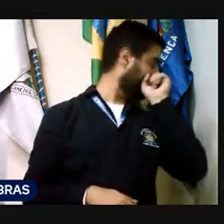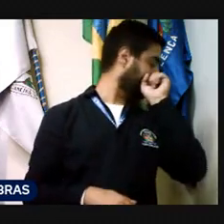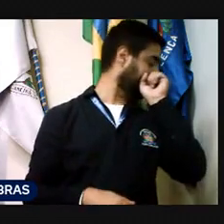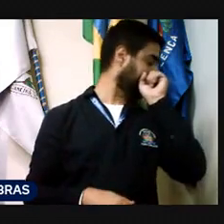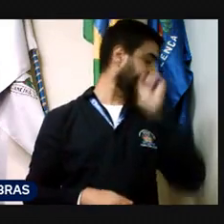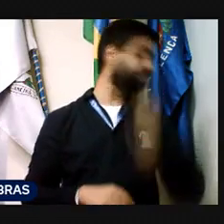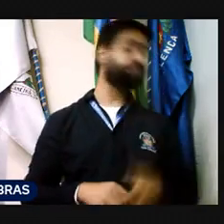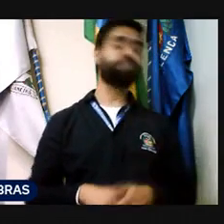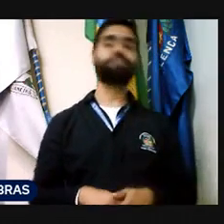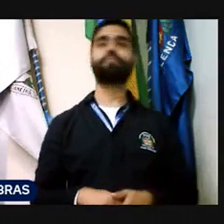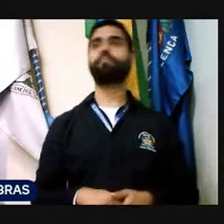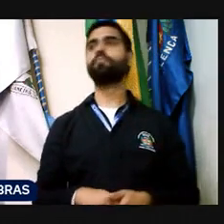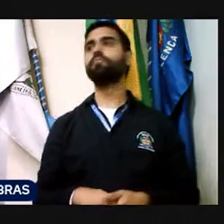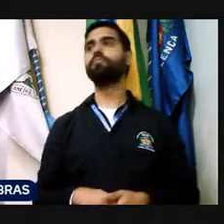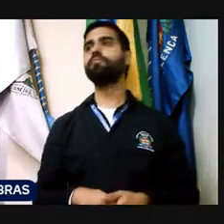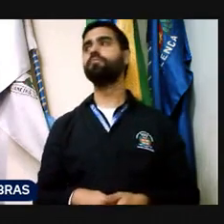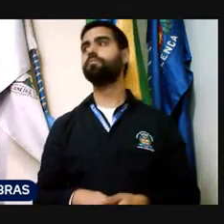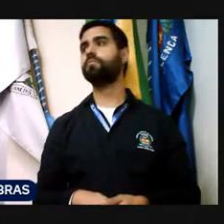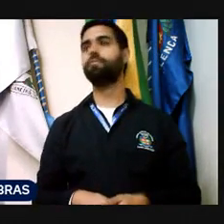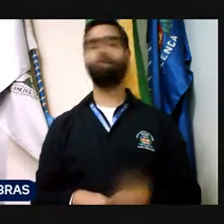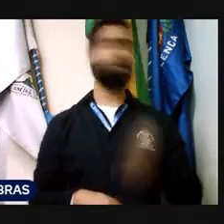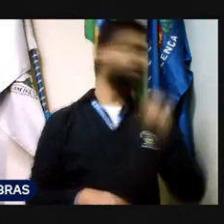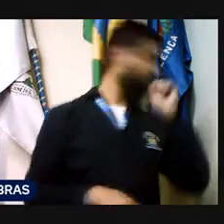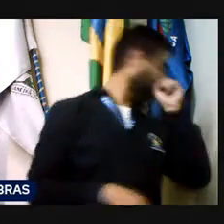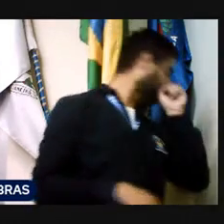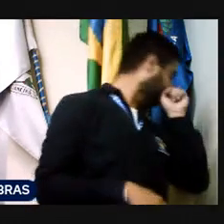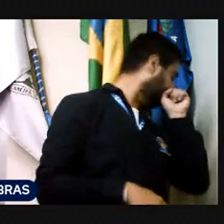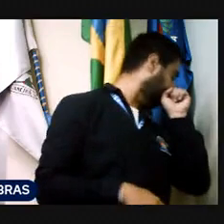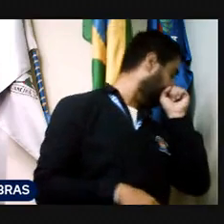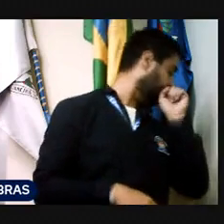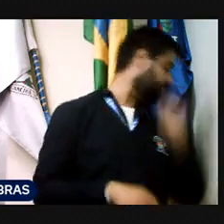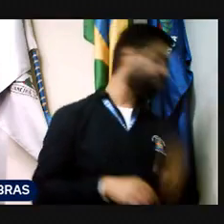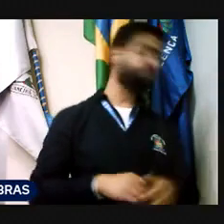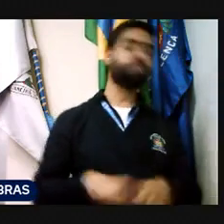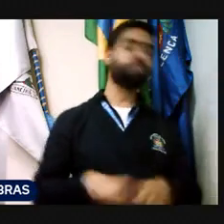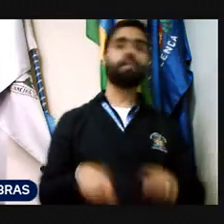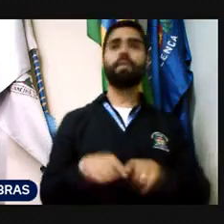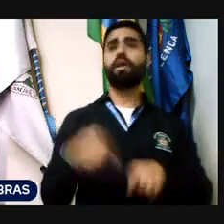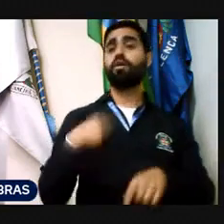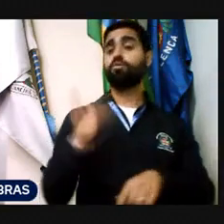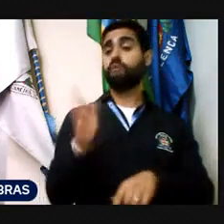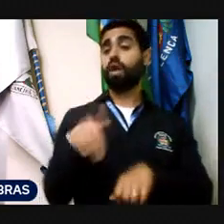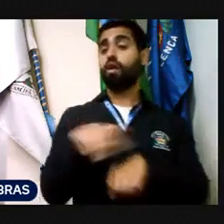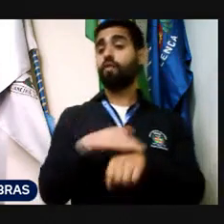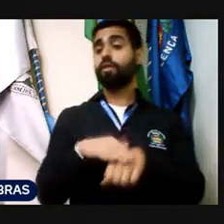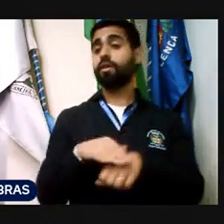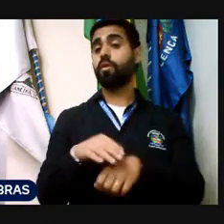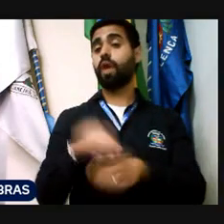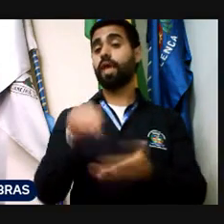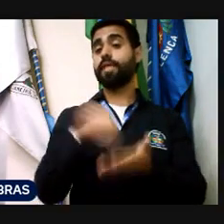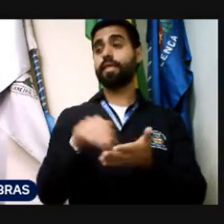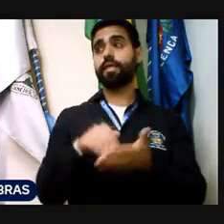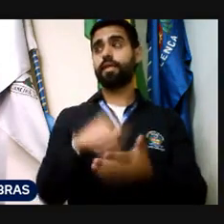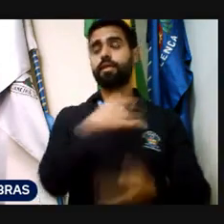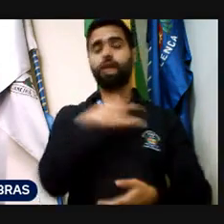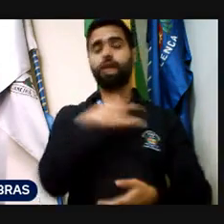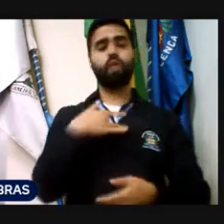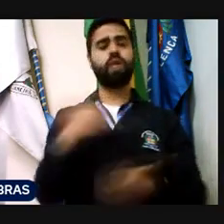é a falta de exames. Acredito que eu estive conversando com a doutora Soraya, que irão voltar agora